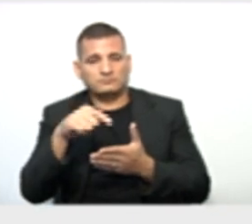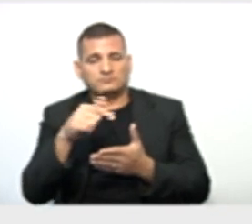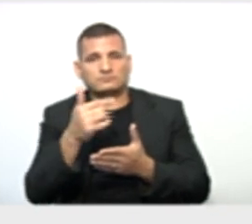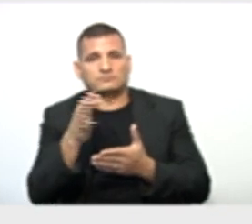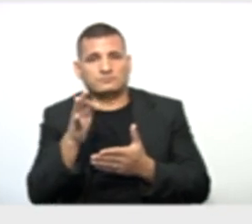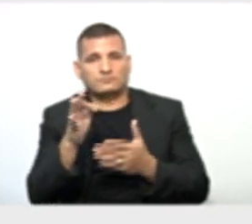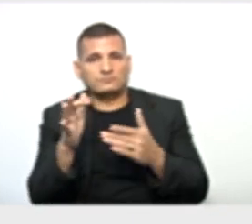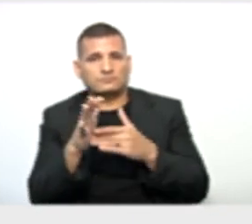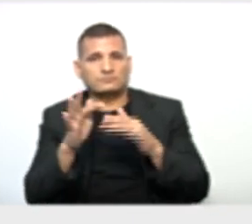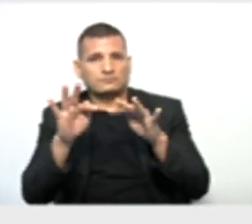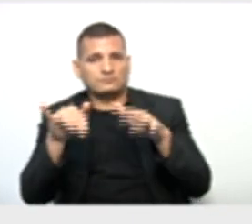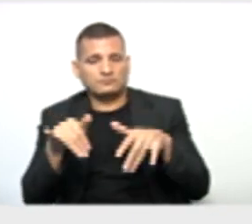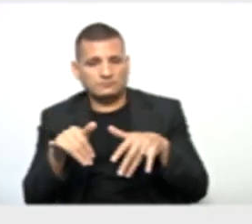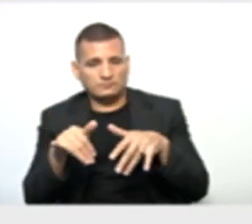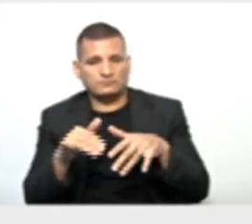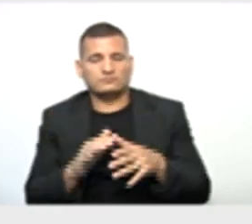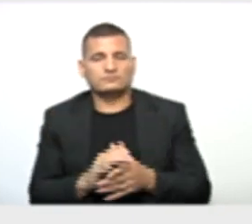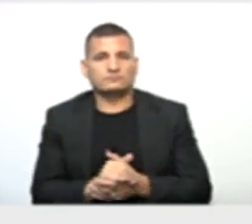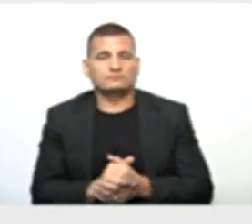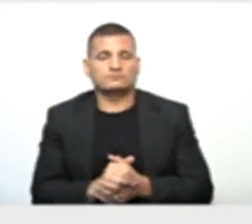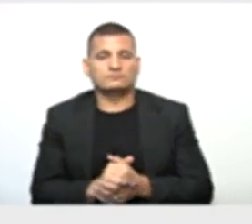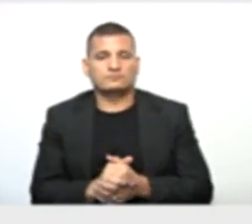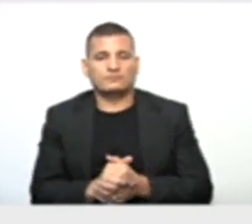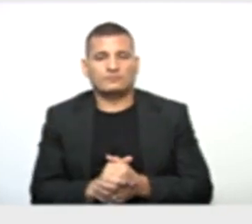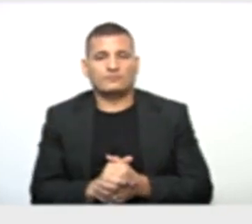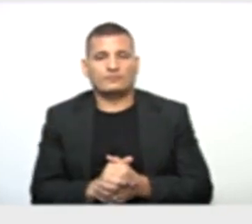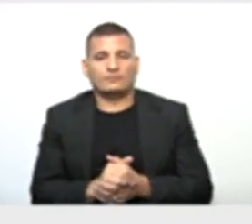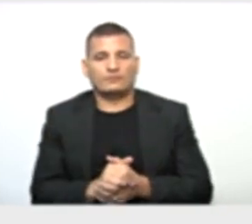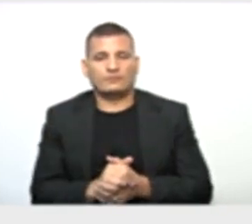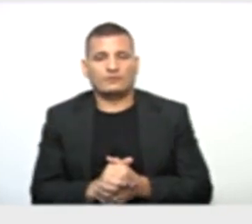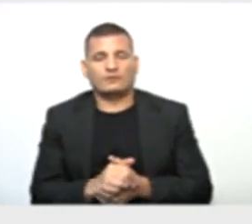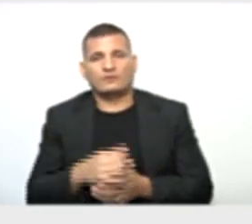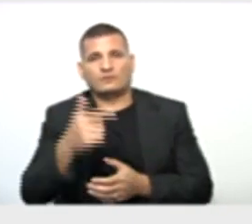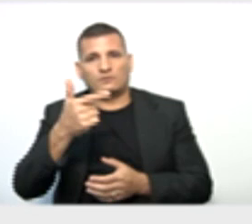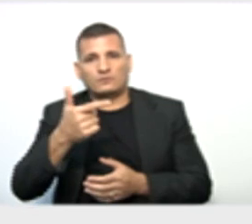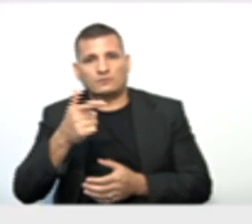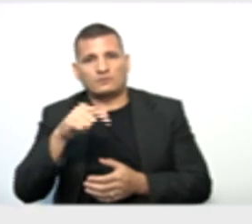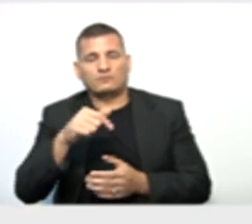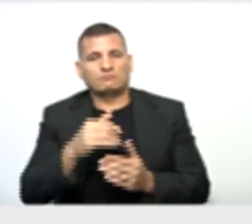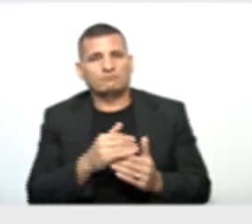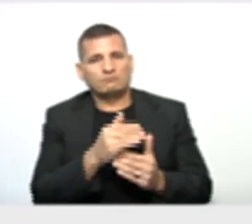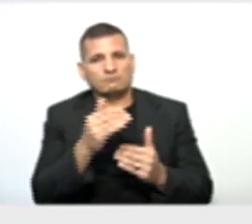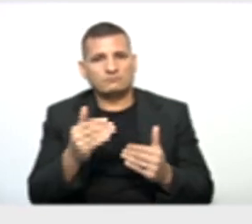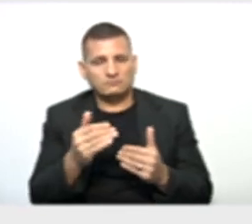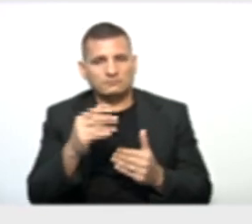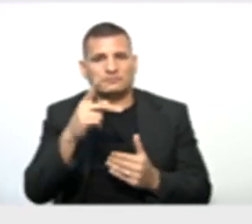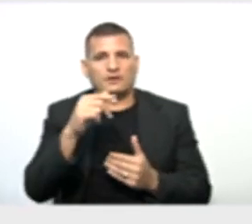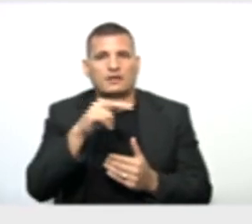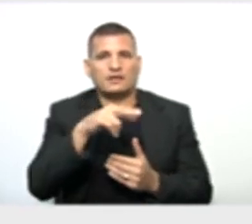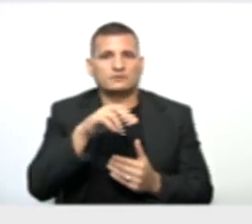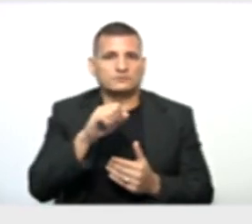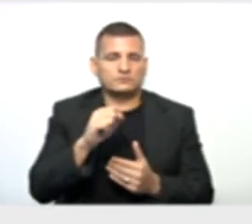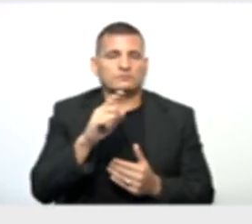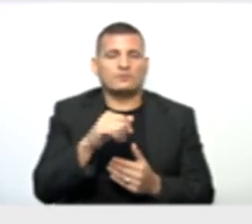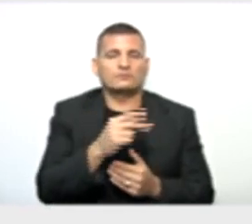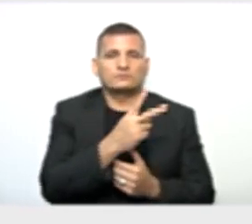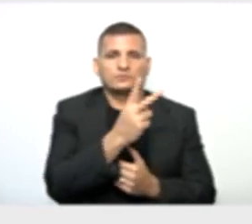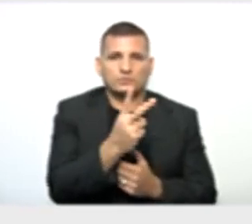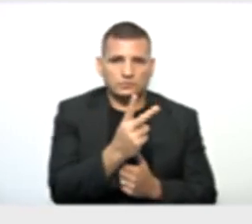onde finaliza. Início, fim. E esse aqui, o 2, é o passo. Quer dizer, ele vai contar de